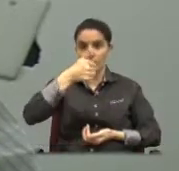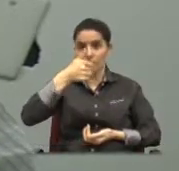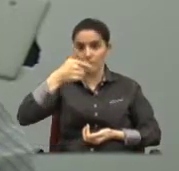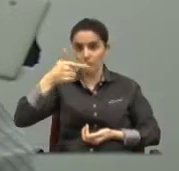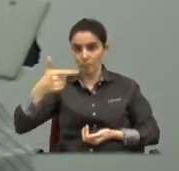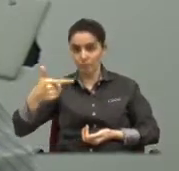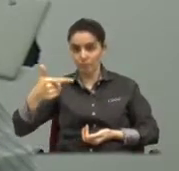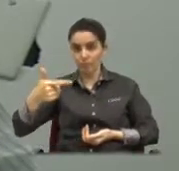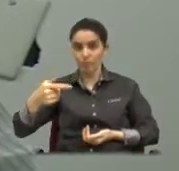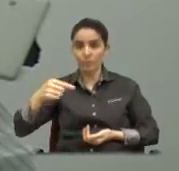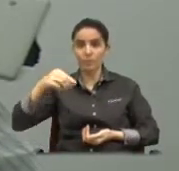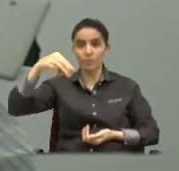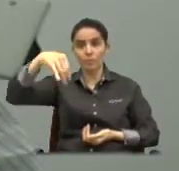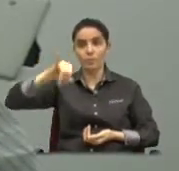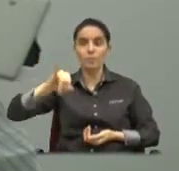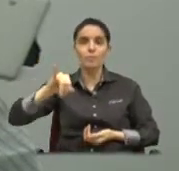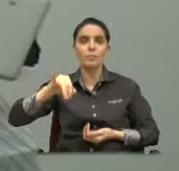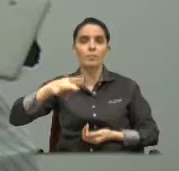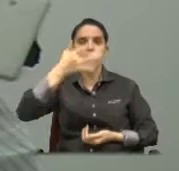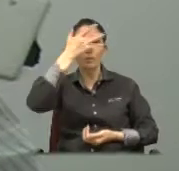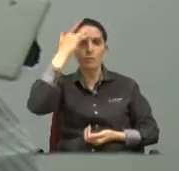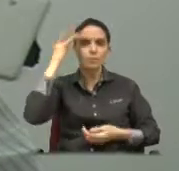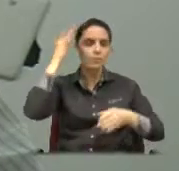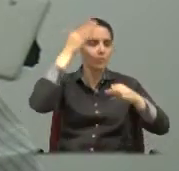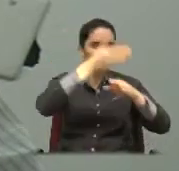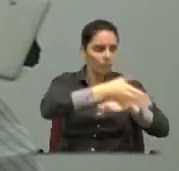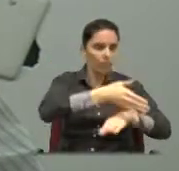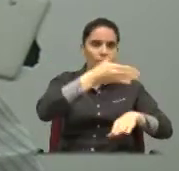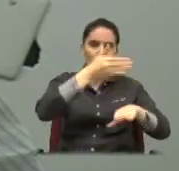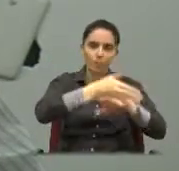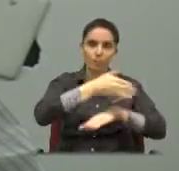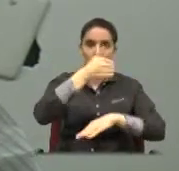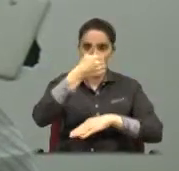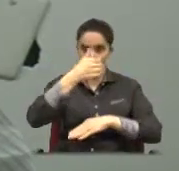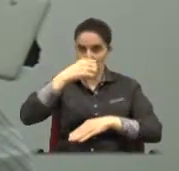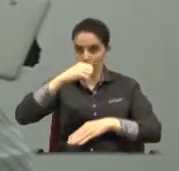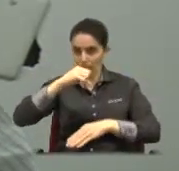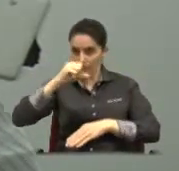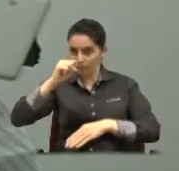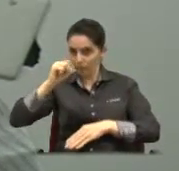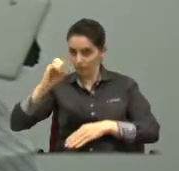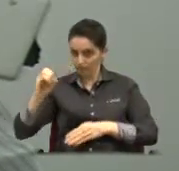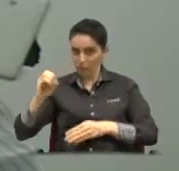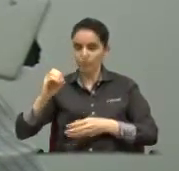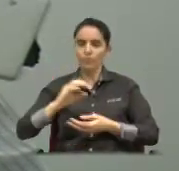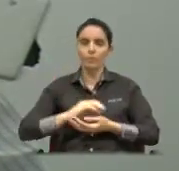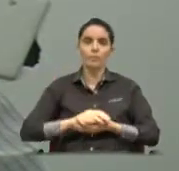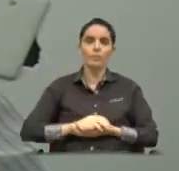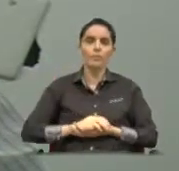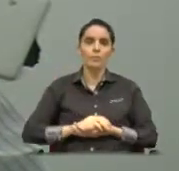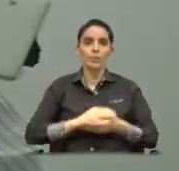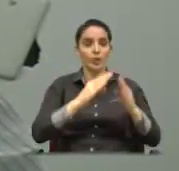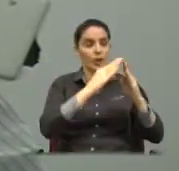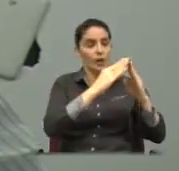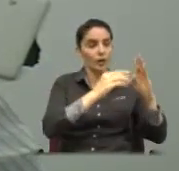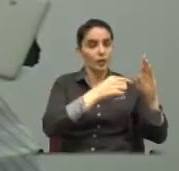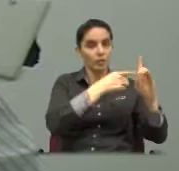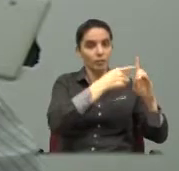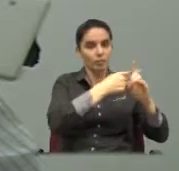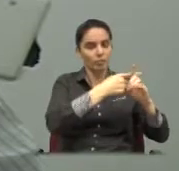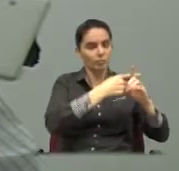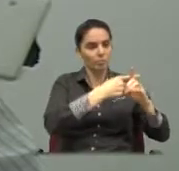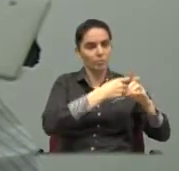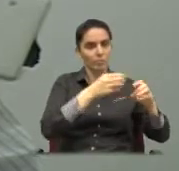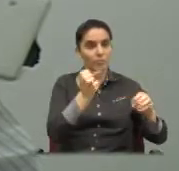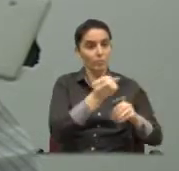de peregrinos por ano. Em 1980, a Basílica Nova, maior